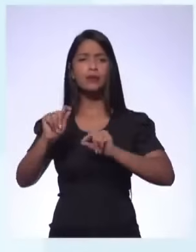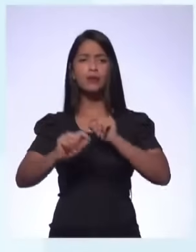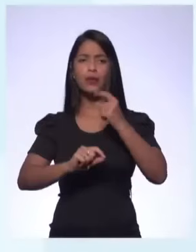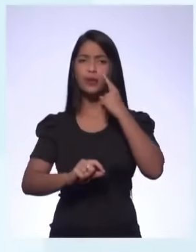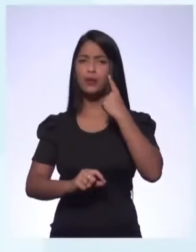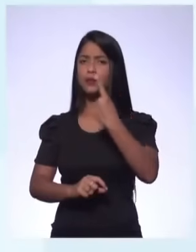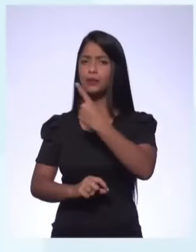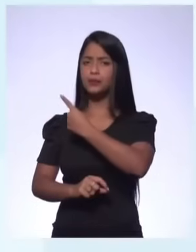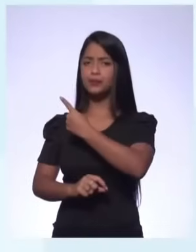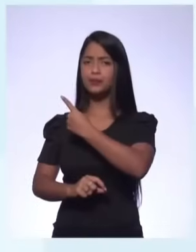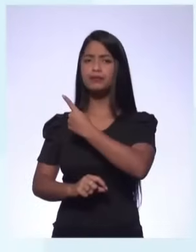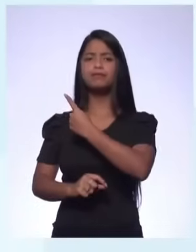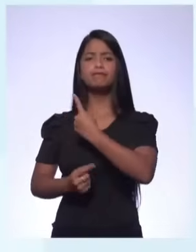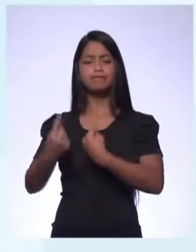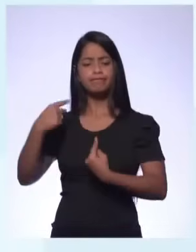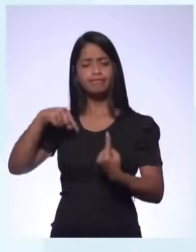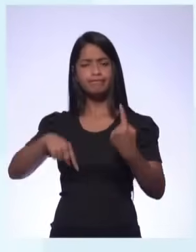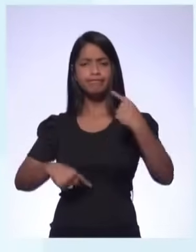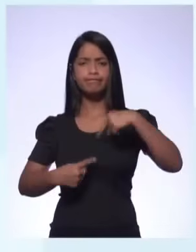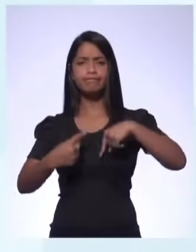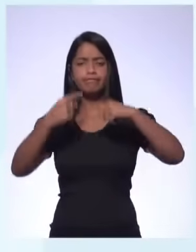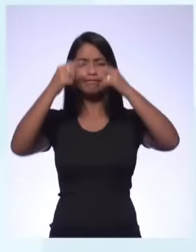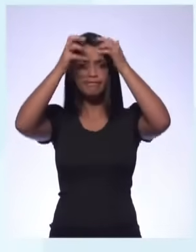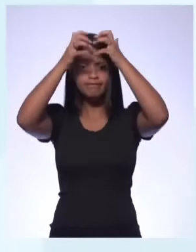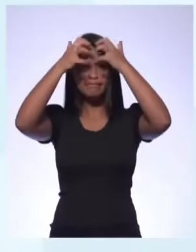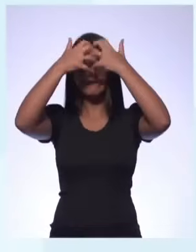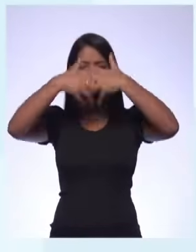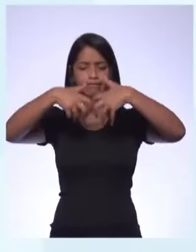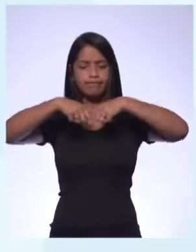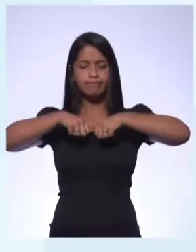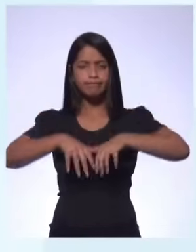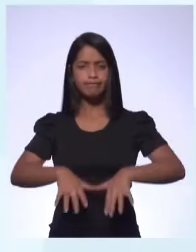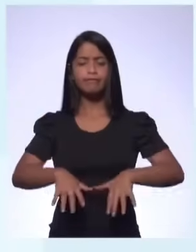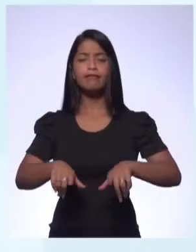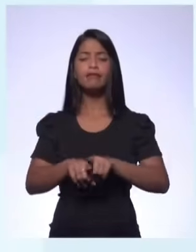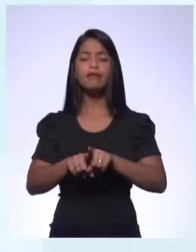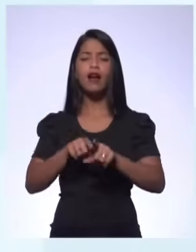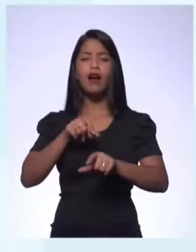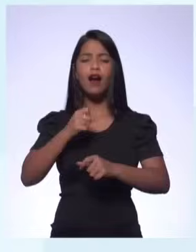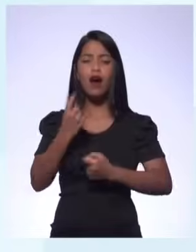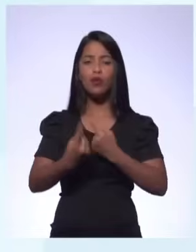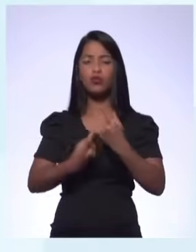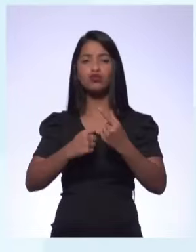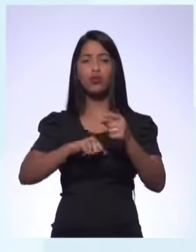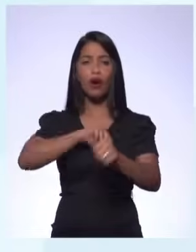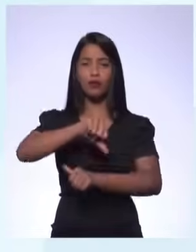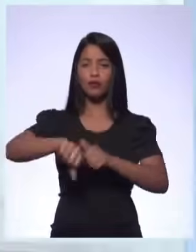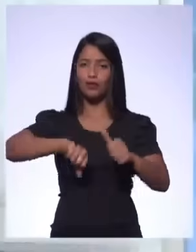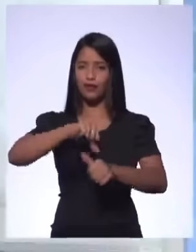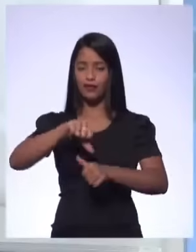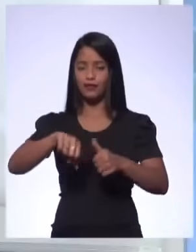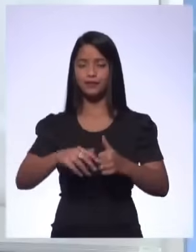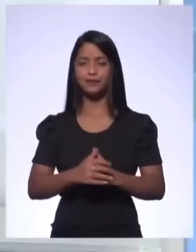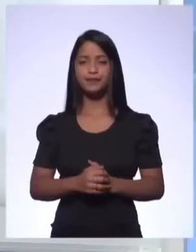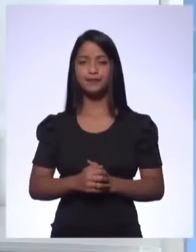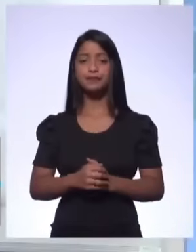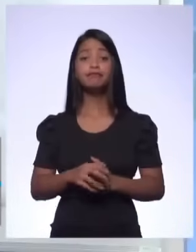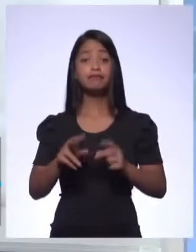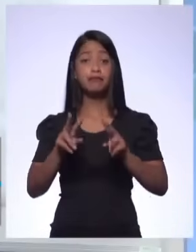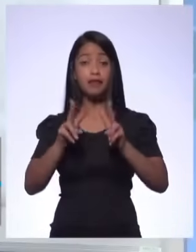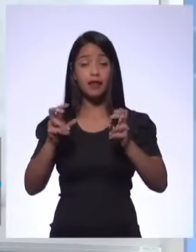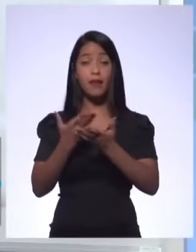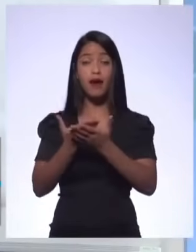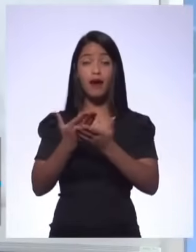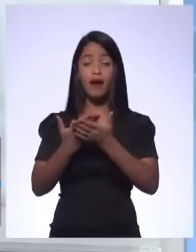Sistema nervoso e algumas possíveis alterações, certo? Esse foi o tema da aula do dia